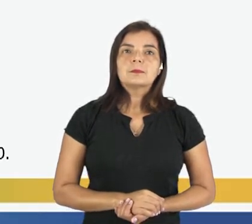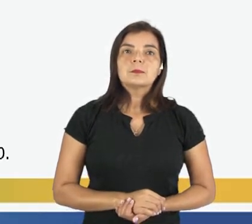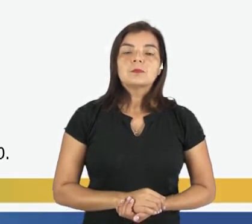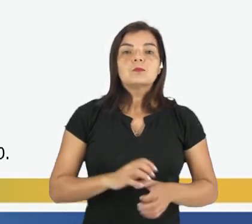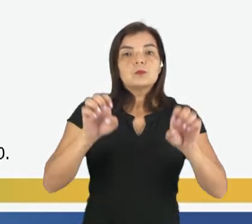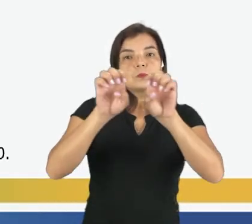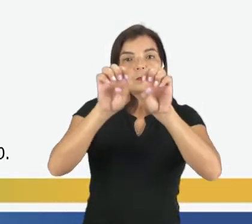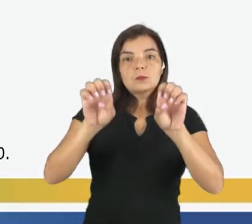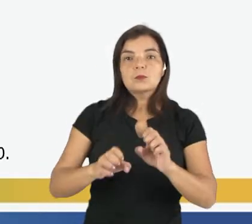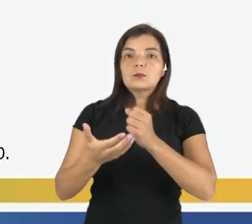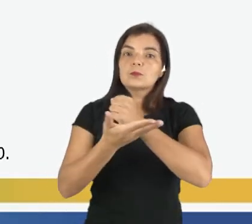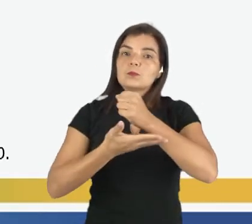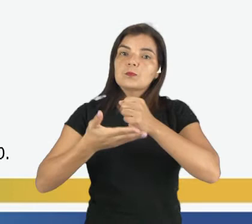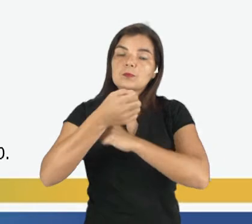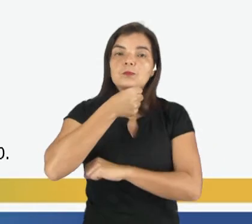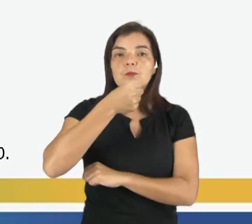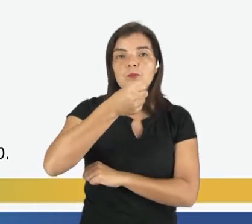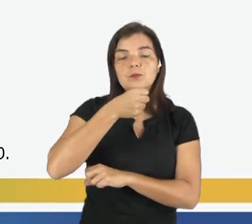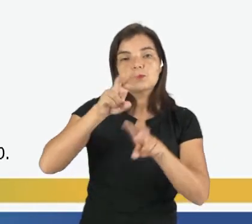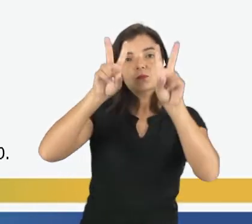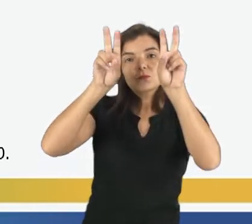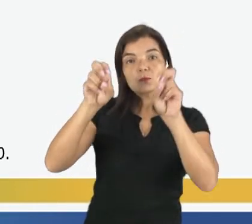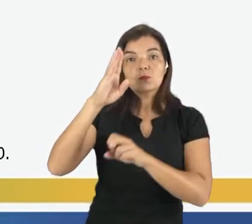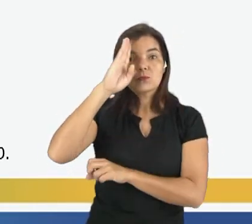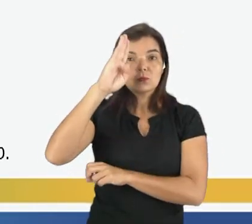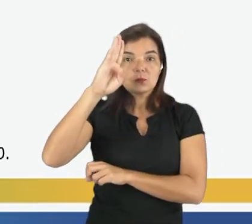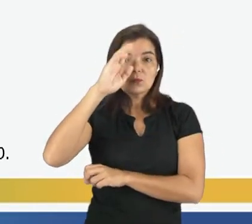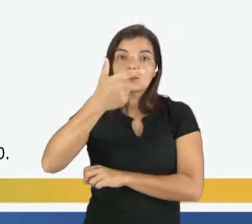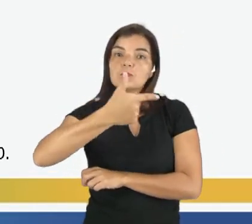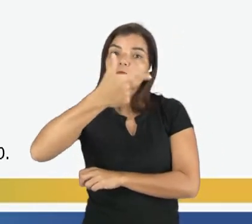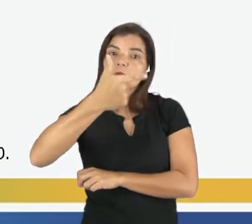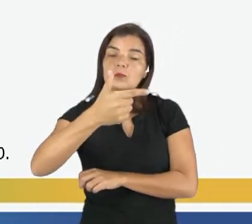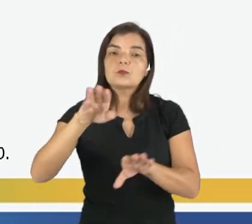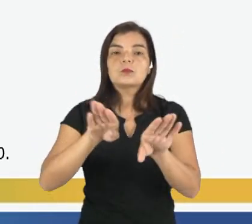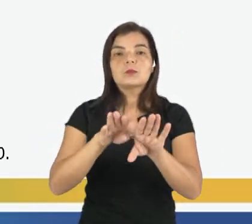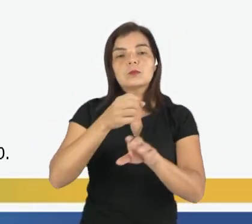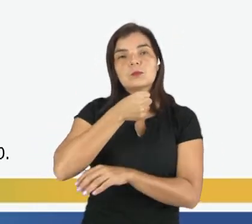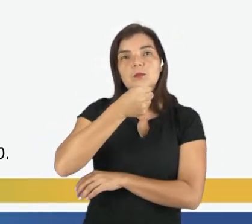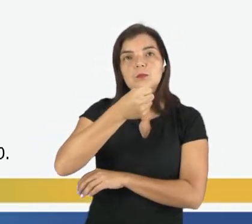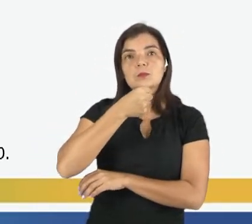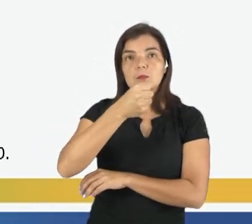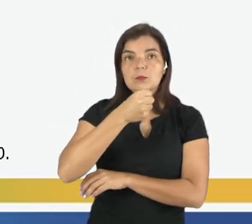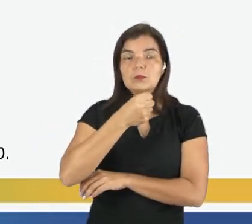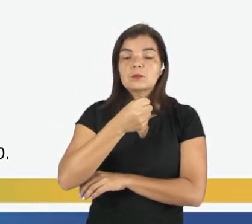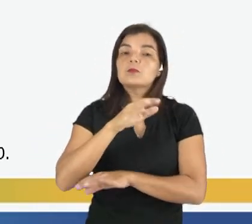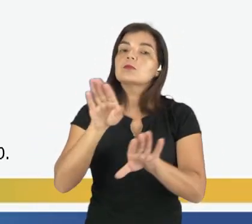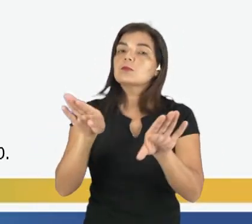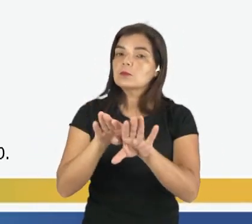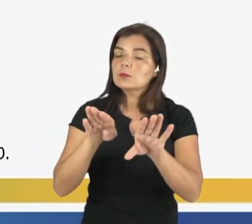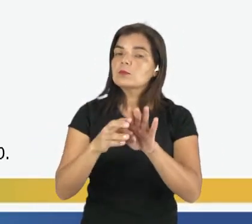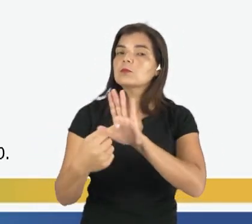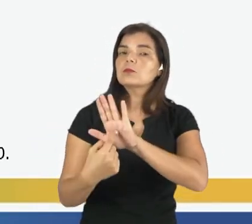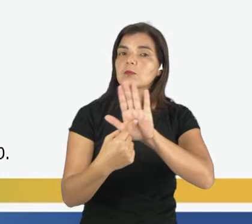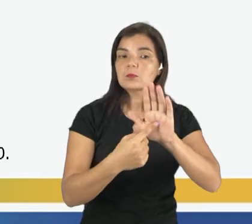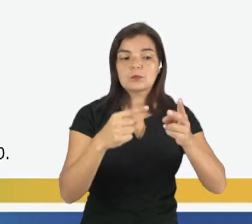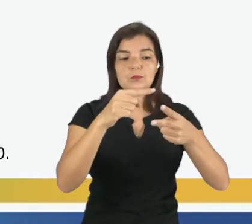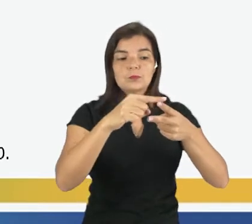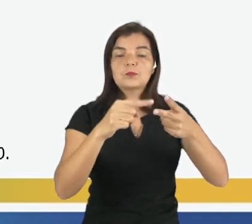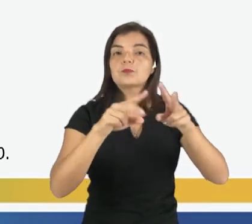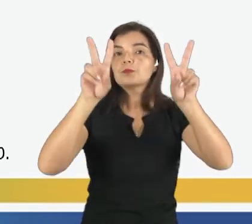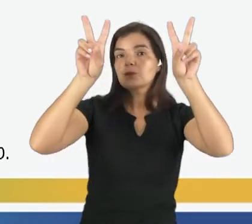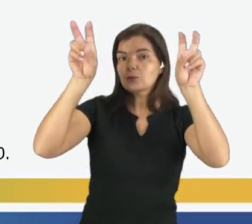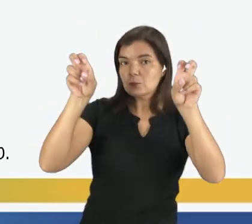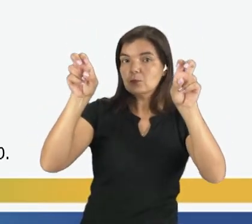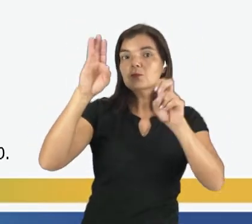A estrutura básica da reportagem. O título principal e secundário. As reportagens, tal qual as notícias, podem apresentar 2 títulos,